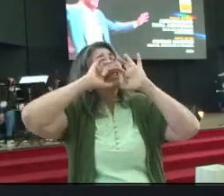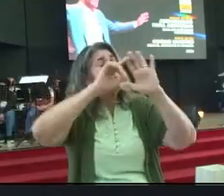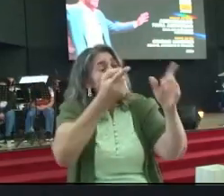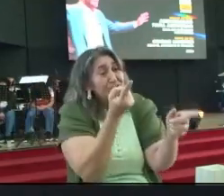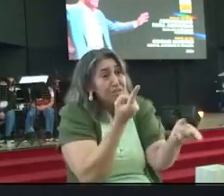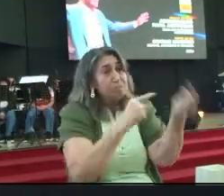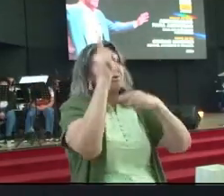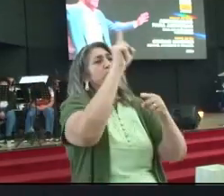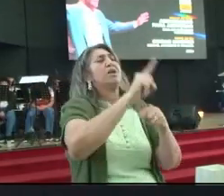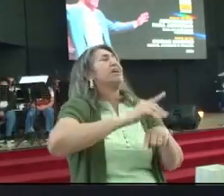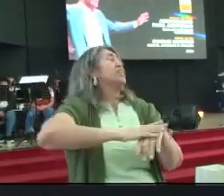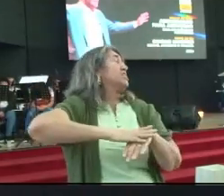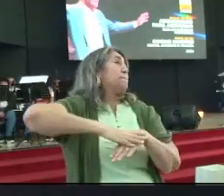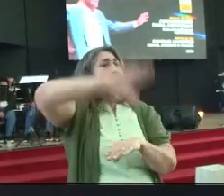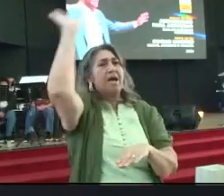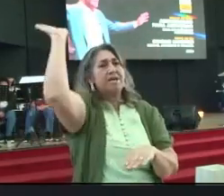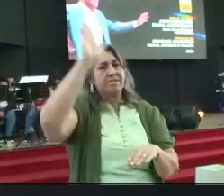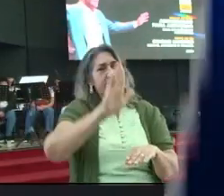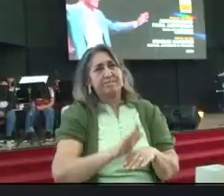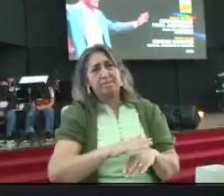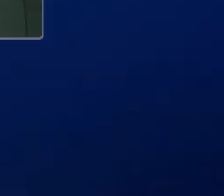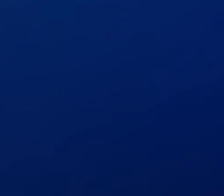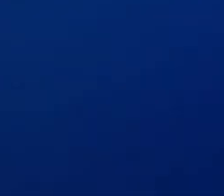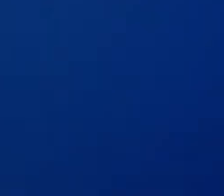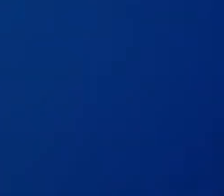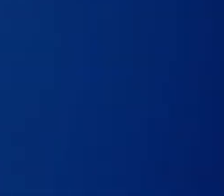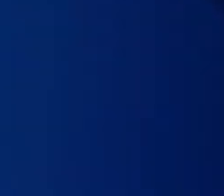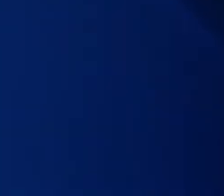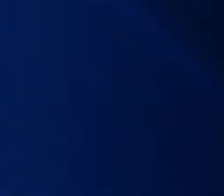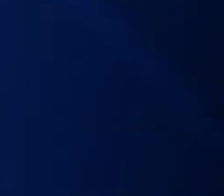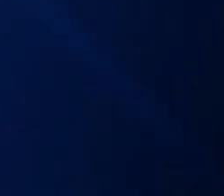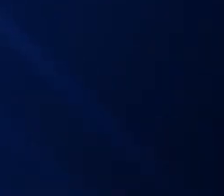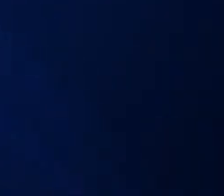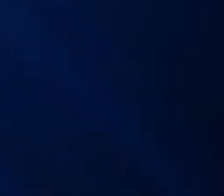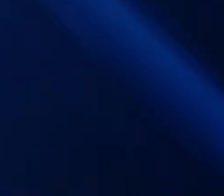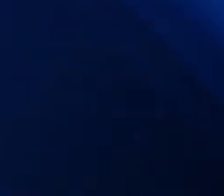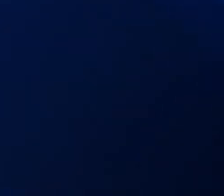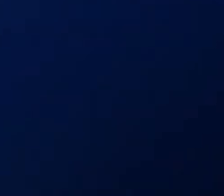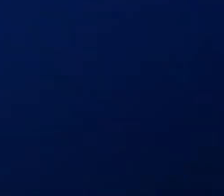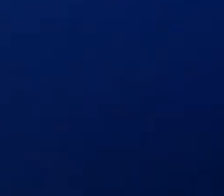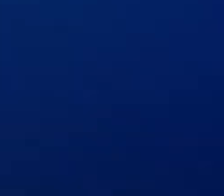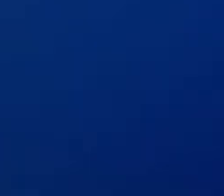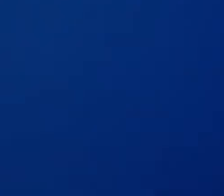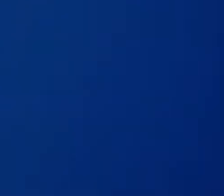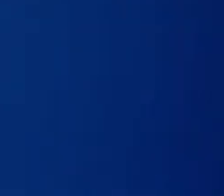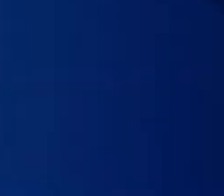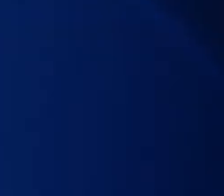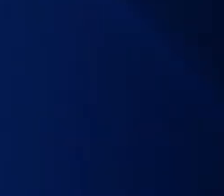prosperar cada dia mais. Feche os teus olhos.